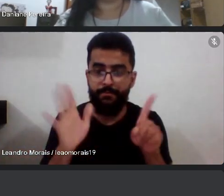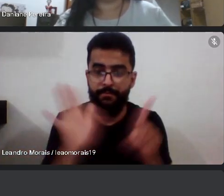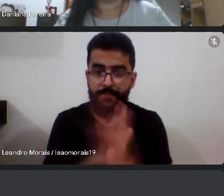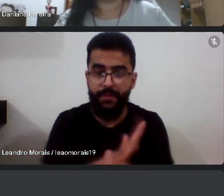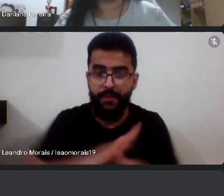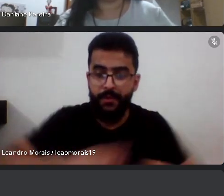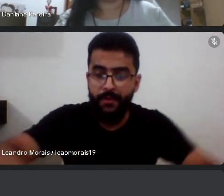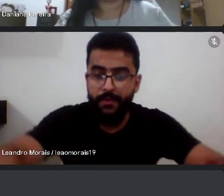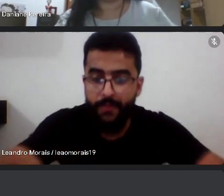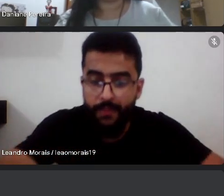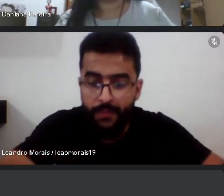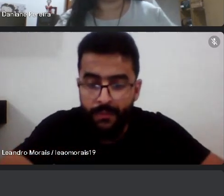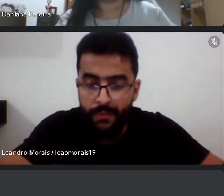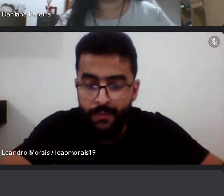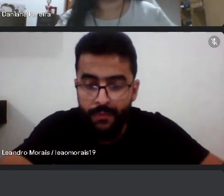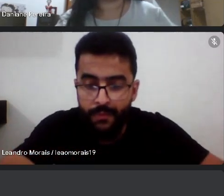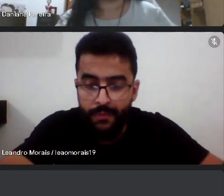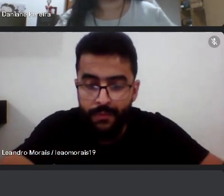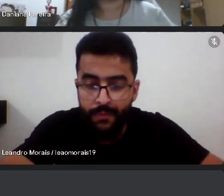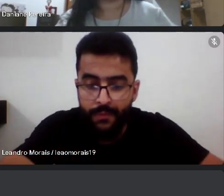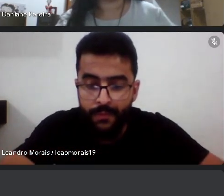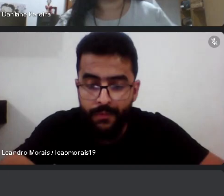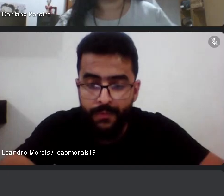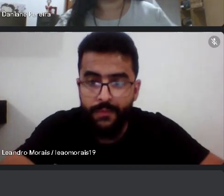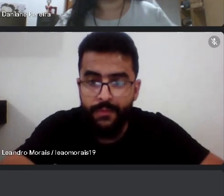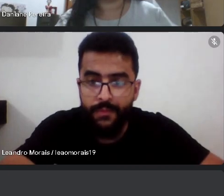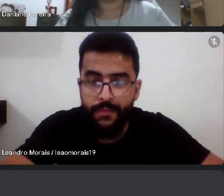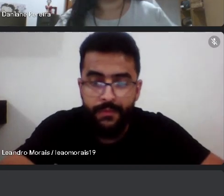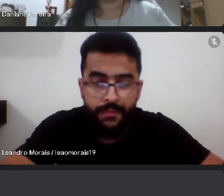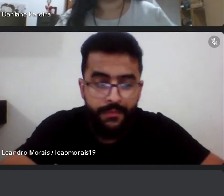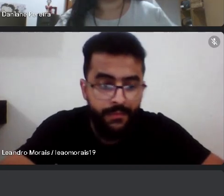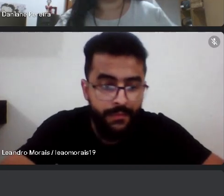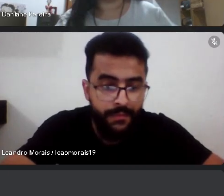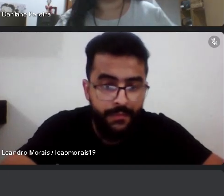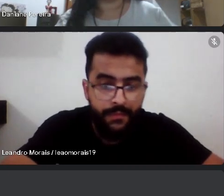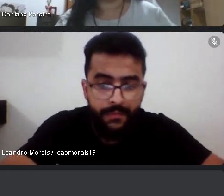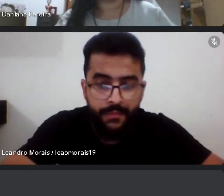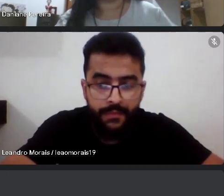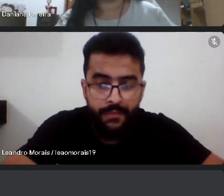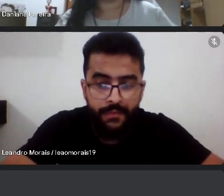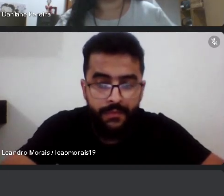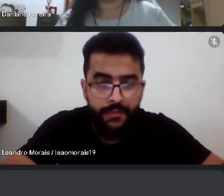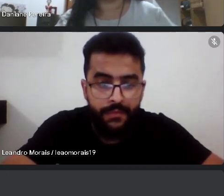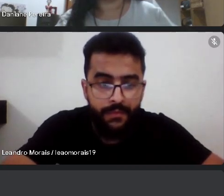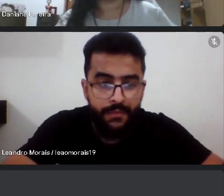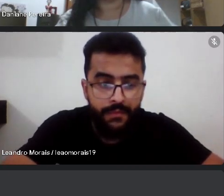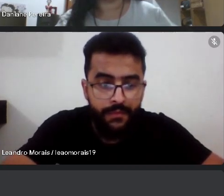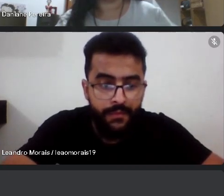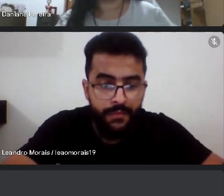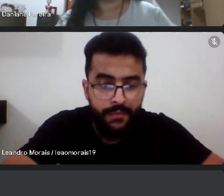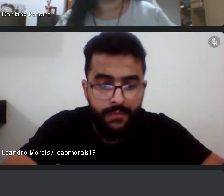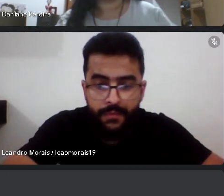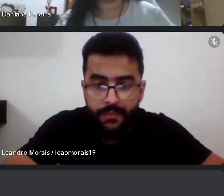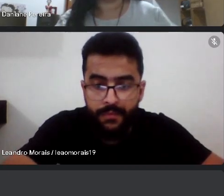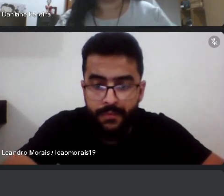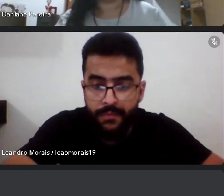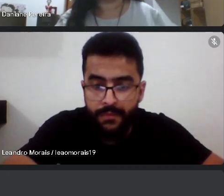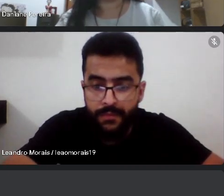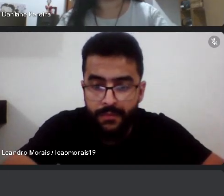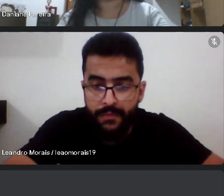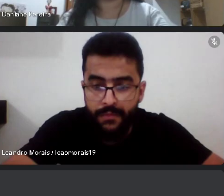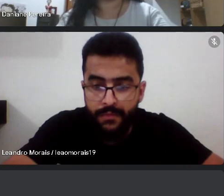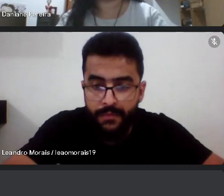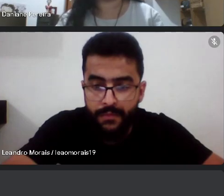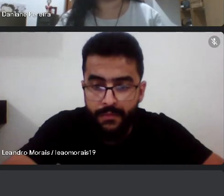Então, pode ir, Rai. Agora, uma segunda pergunta. Deixa eu só procurar.